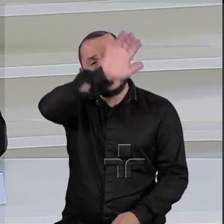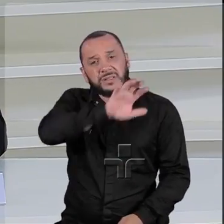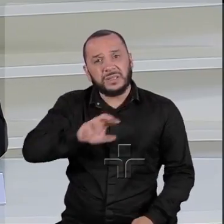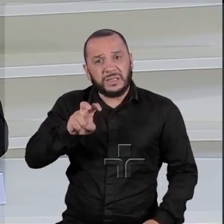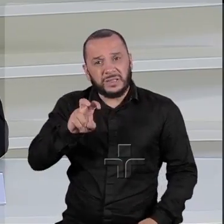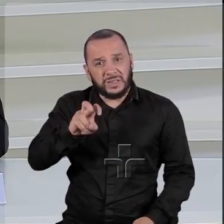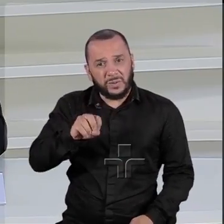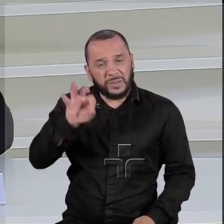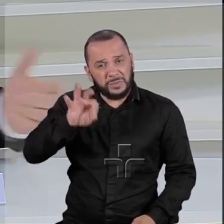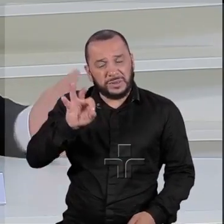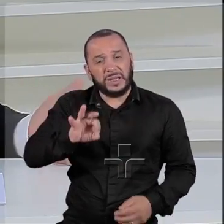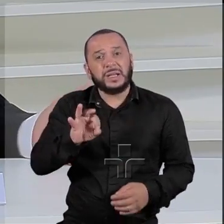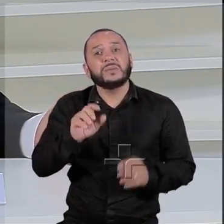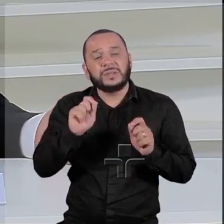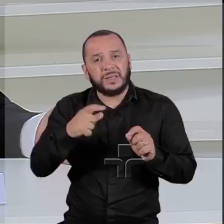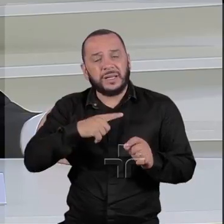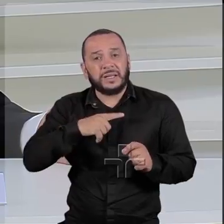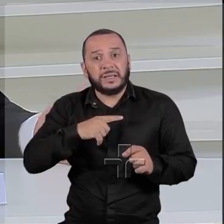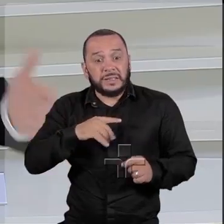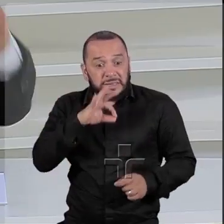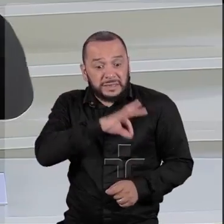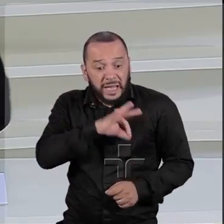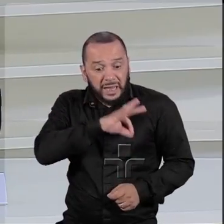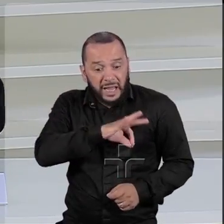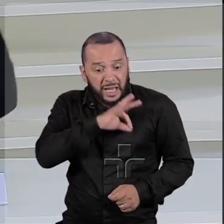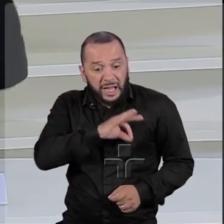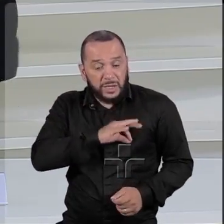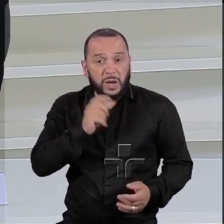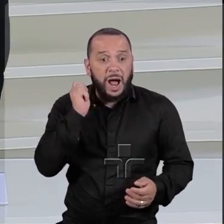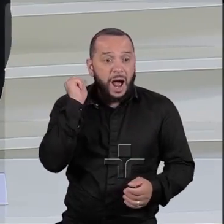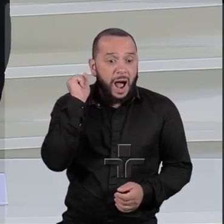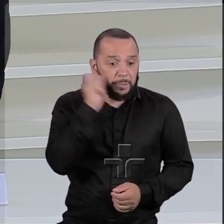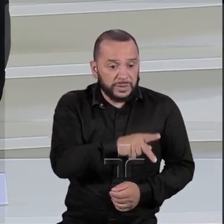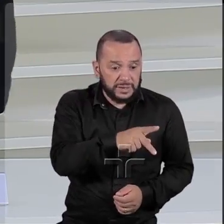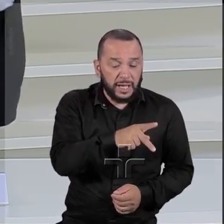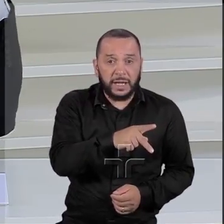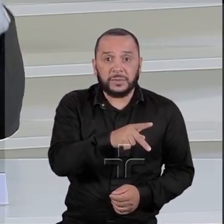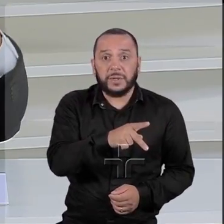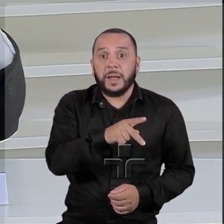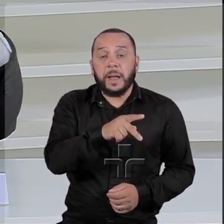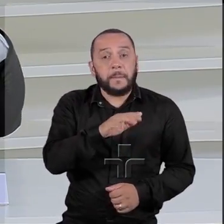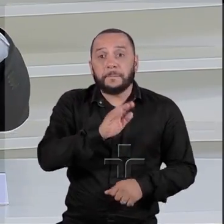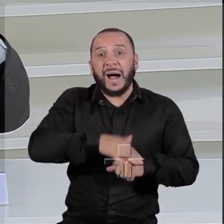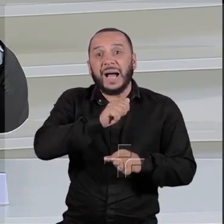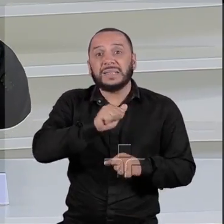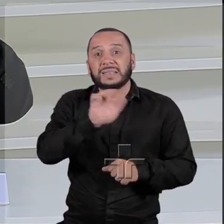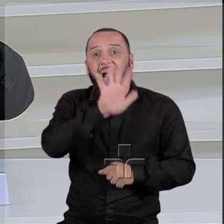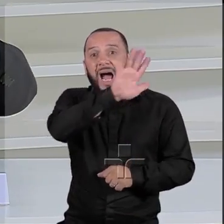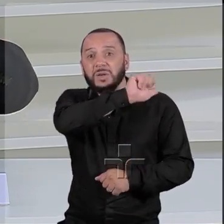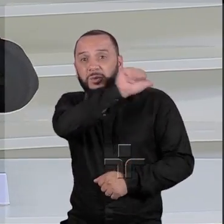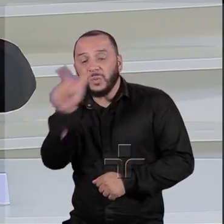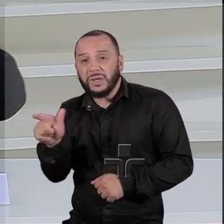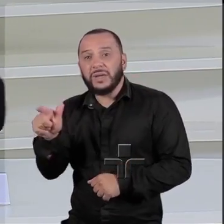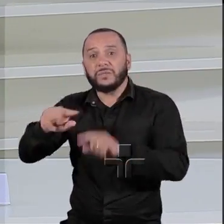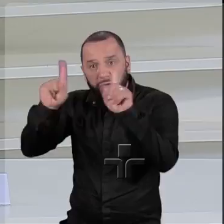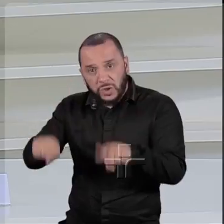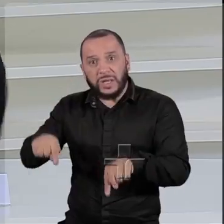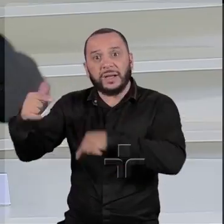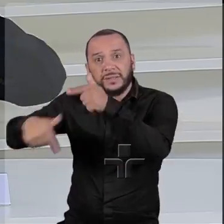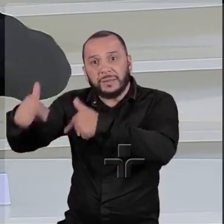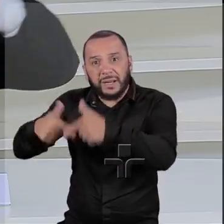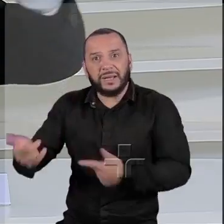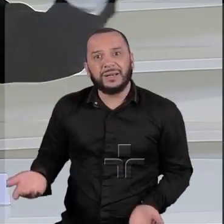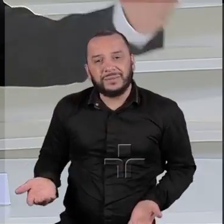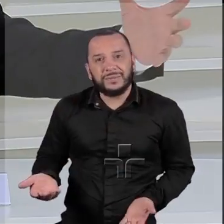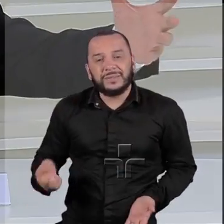aposentado é maior do que a folha com ativo. Isso, a tendência é só crescer. Isso se transformou num câncer,